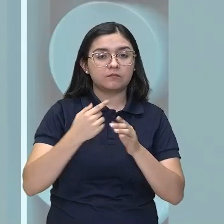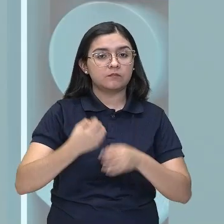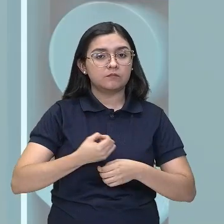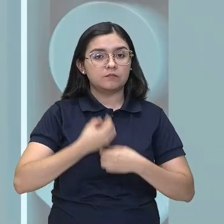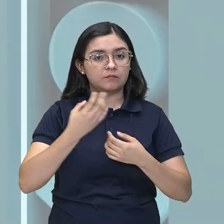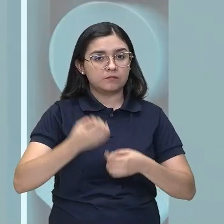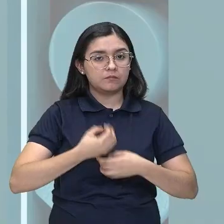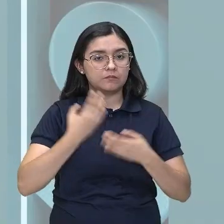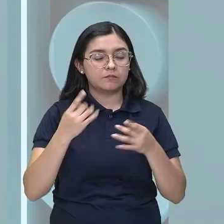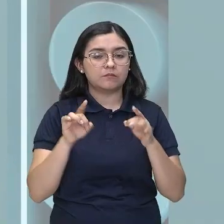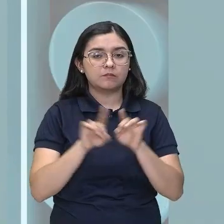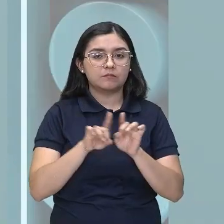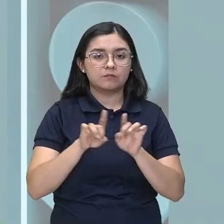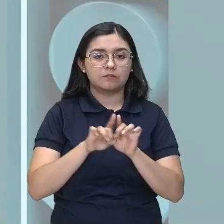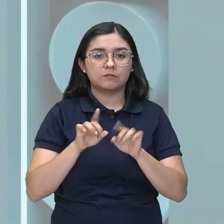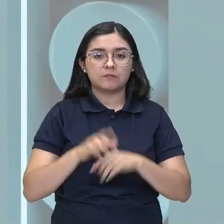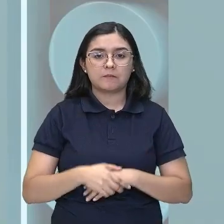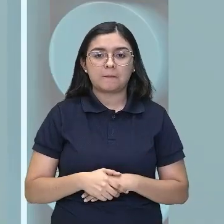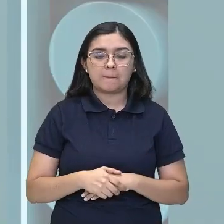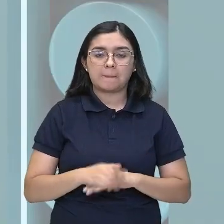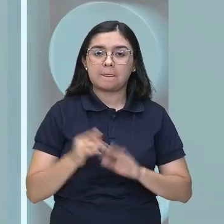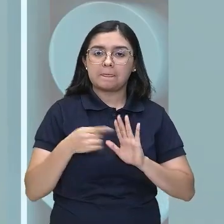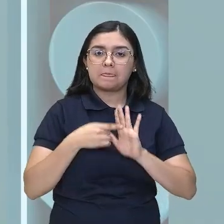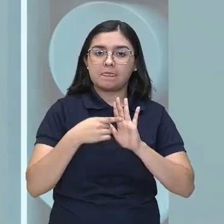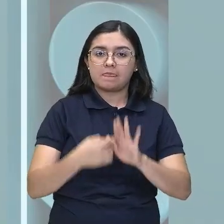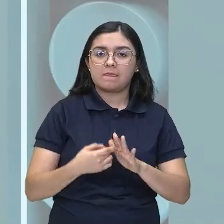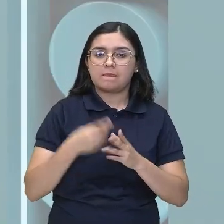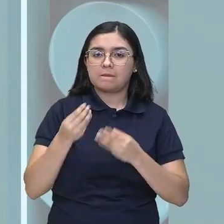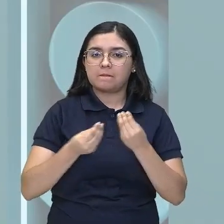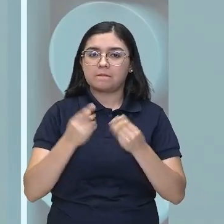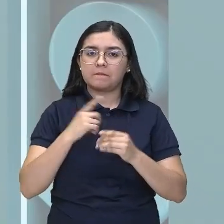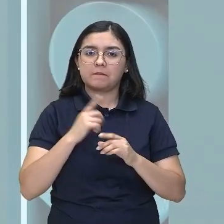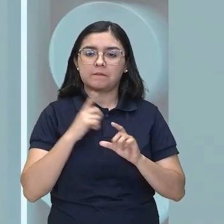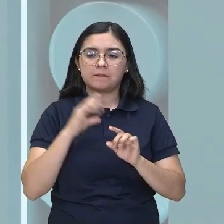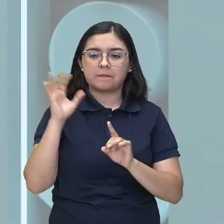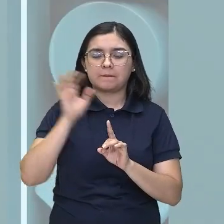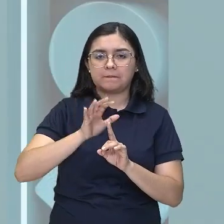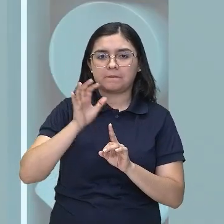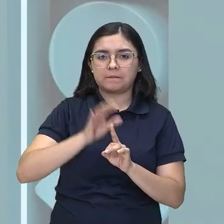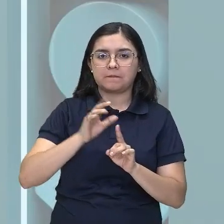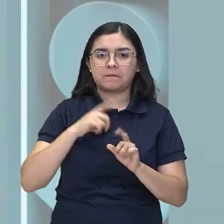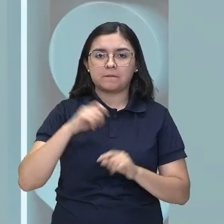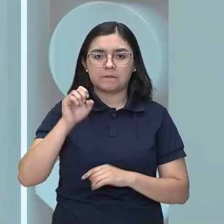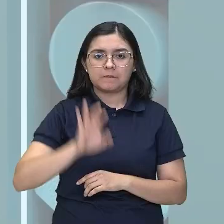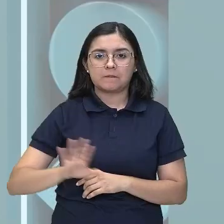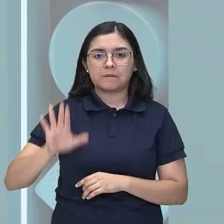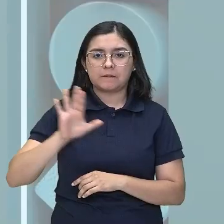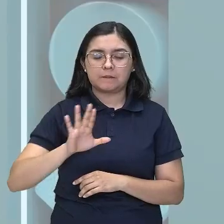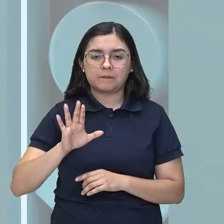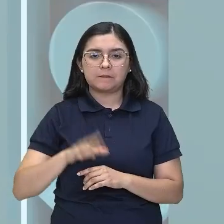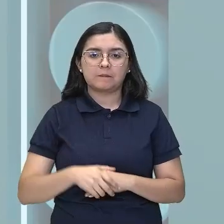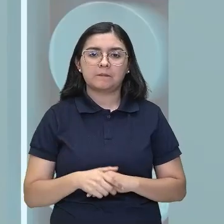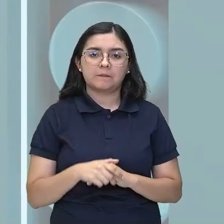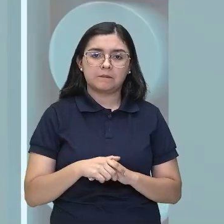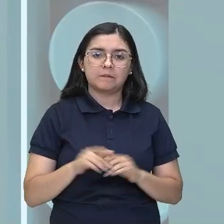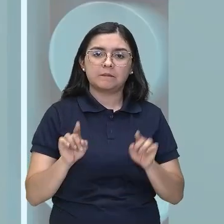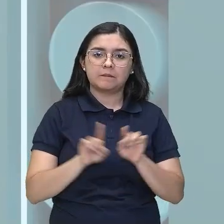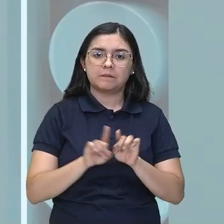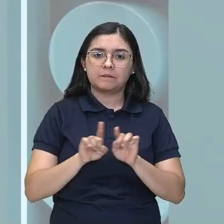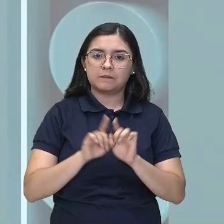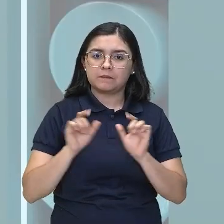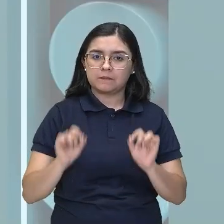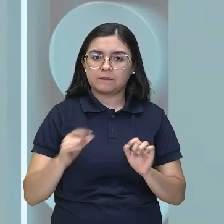forma dos poemas. E isso mostra como há essa influência europeia na gênese, no